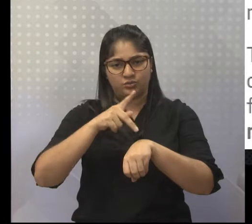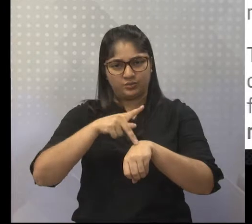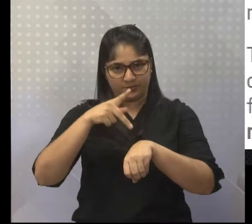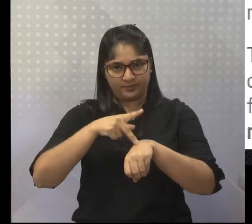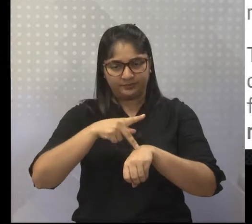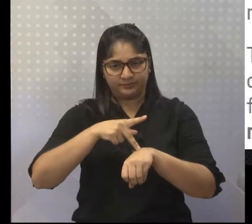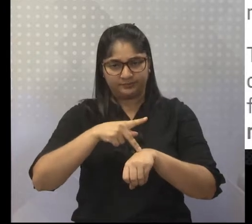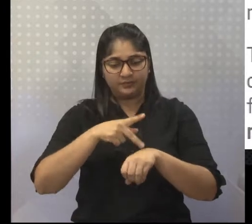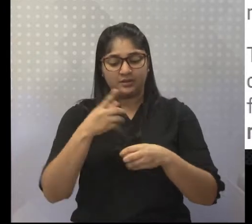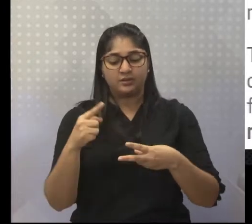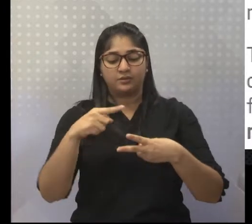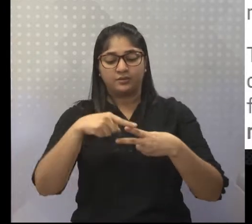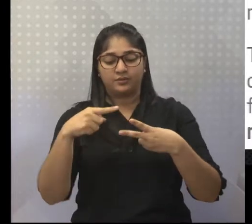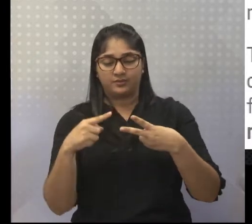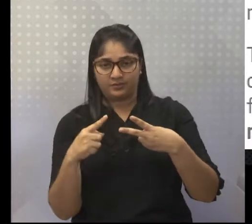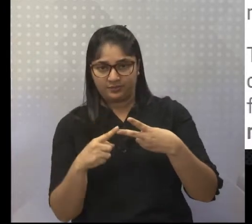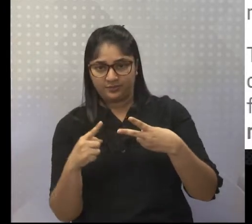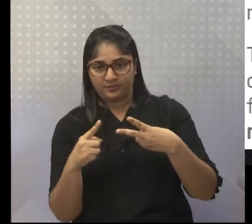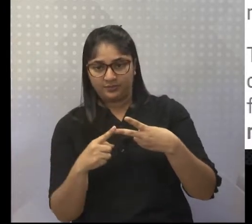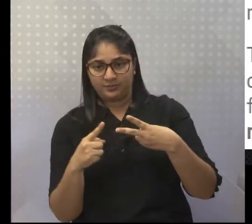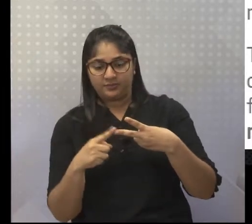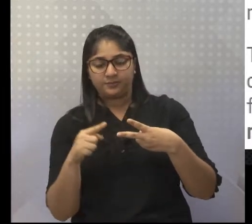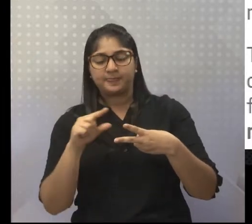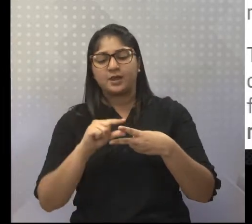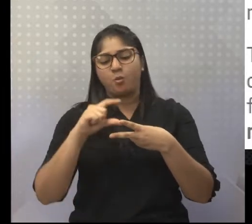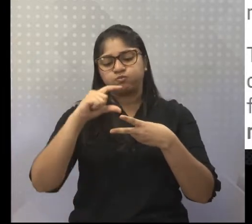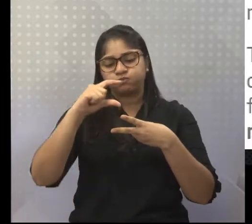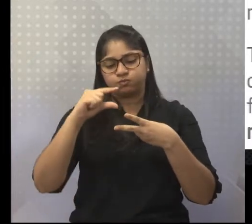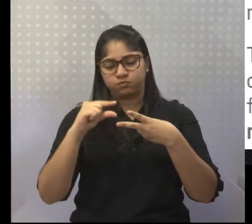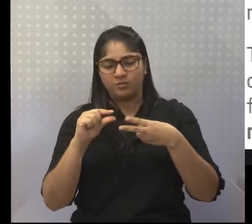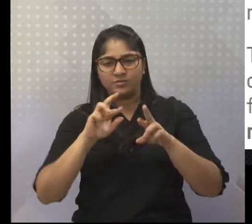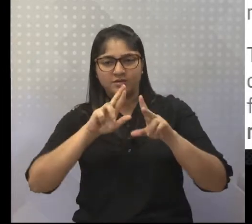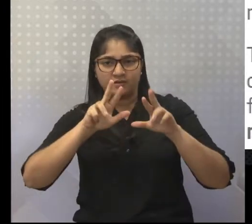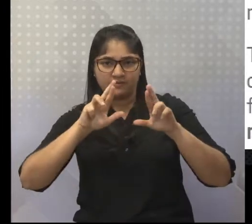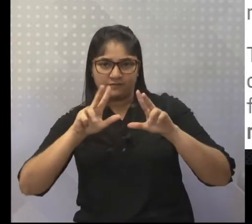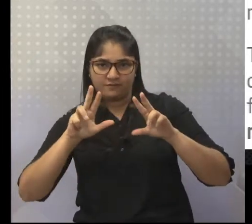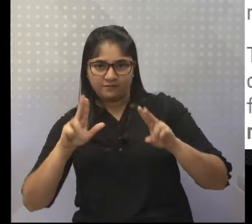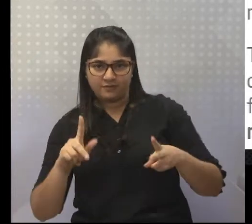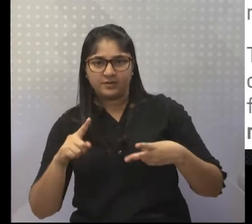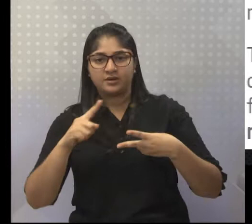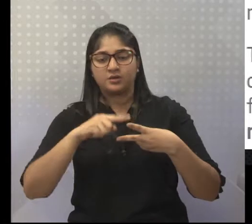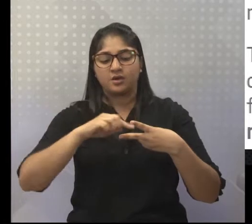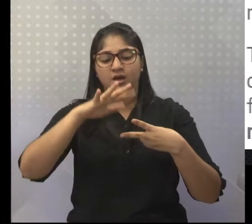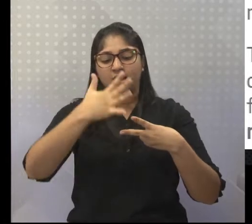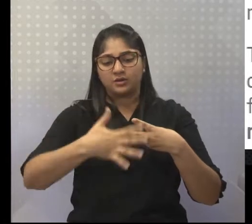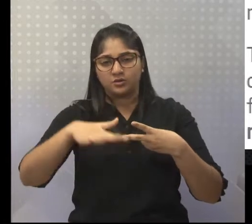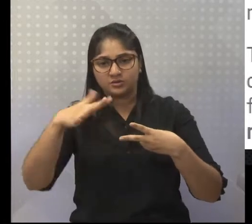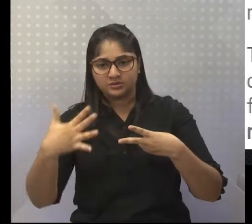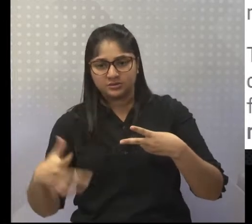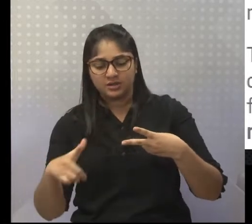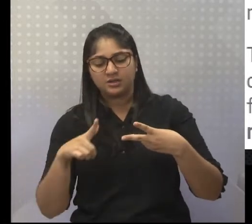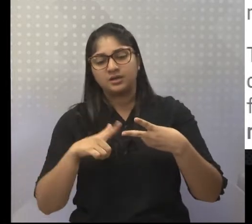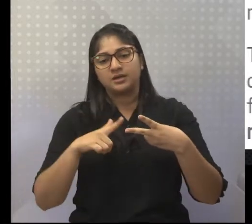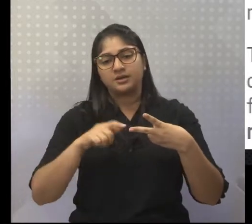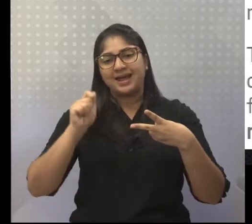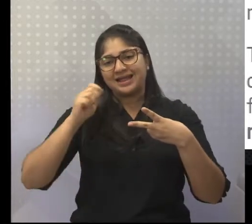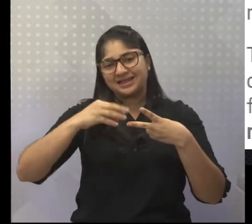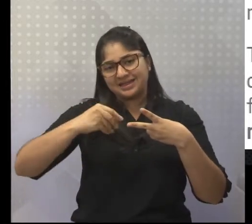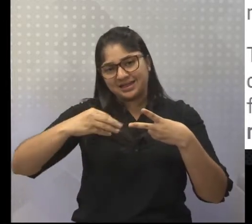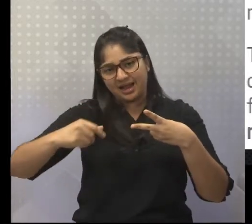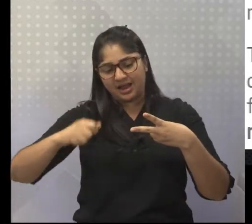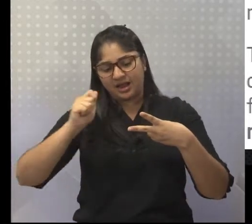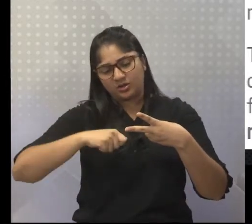crosta terrestre está dividida em duas partes que tem espessuras diferentes a crosta oceânica e a crosta continental